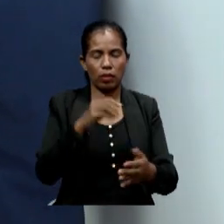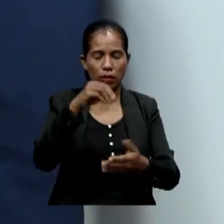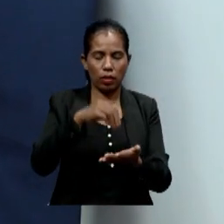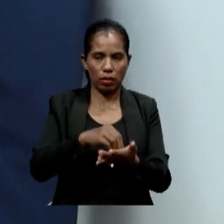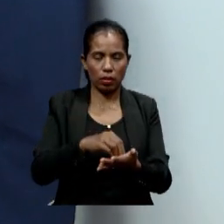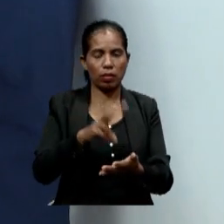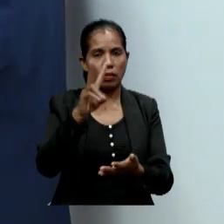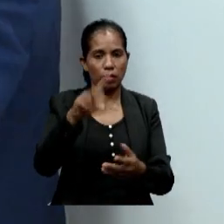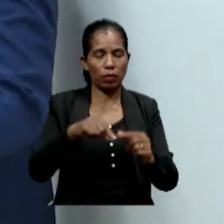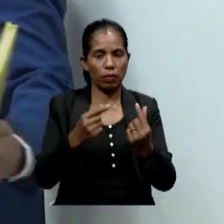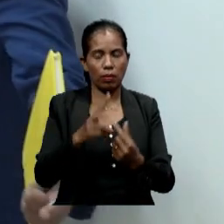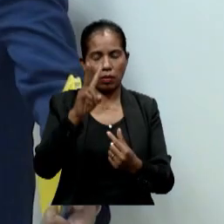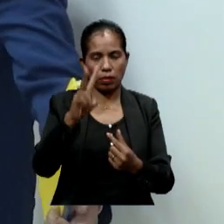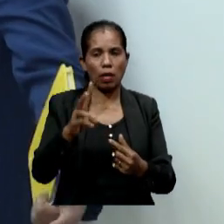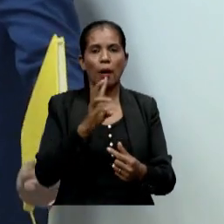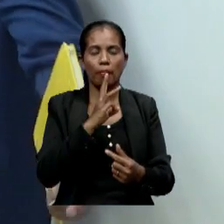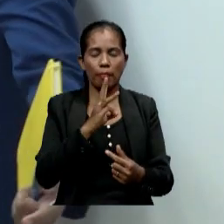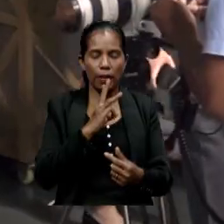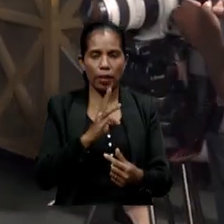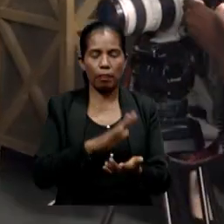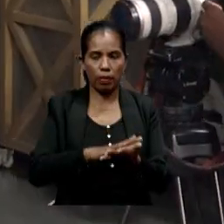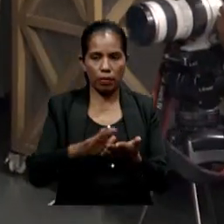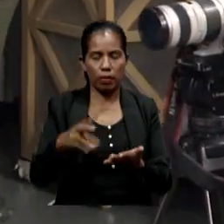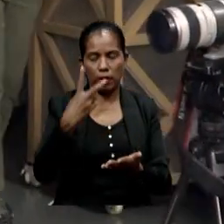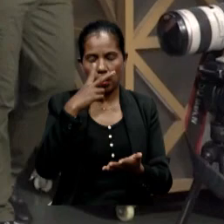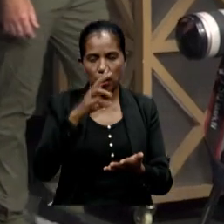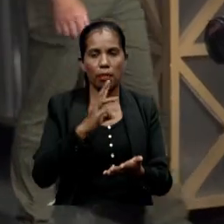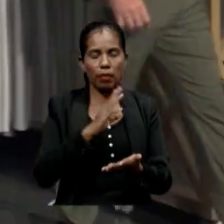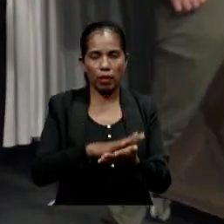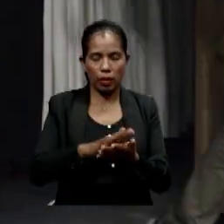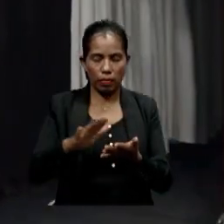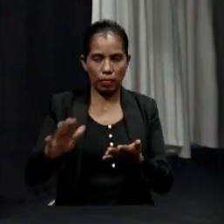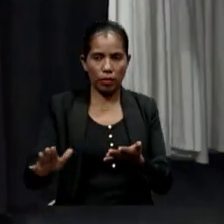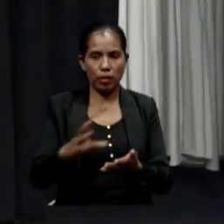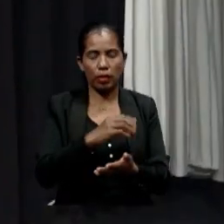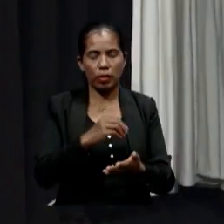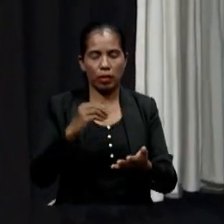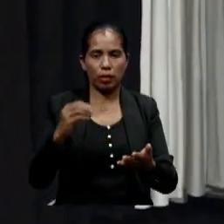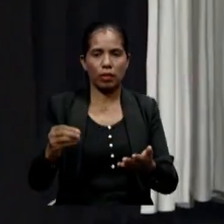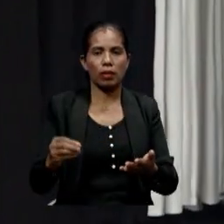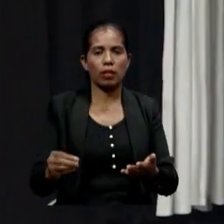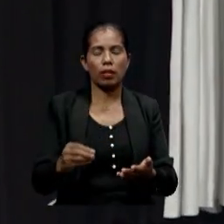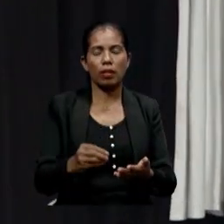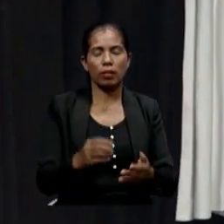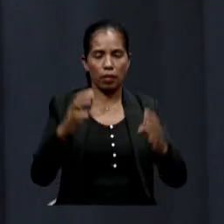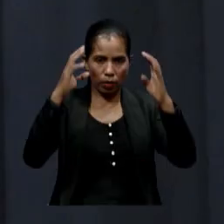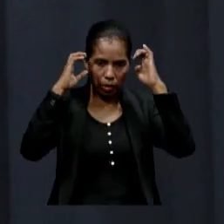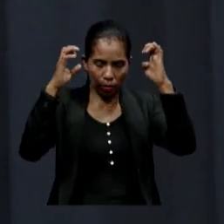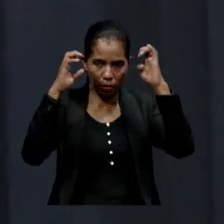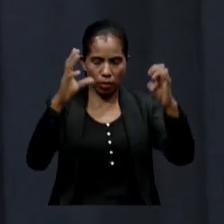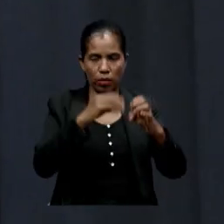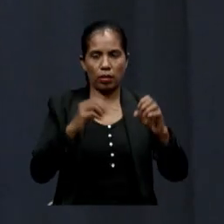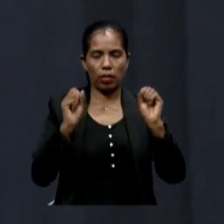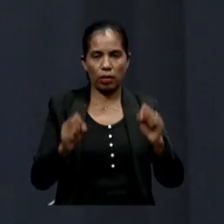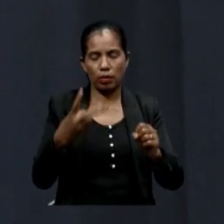setor rua macanesang, B, liliu atu ari sistema BEMOS, saneamento no drenagem, no mo setor educação, atu